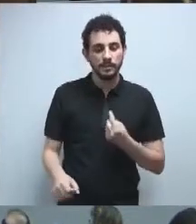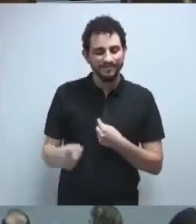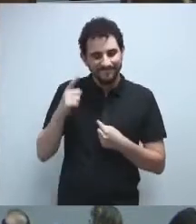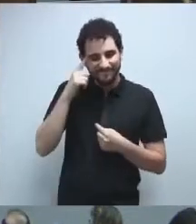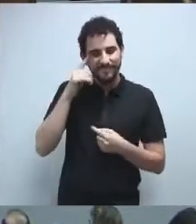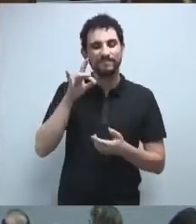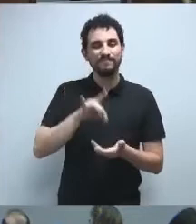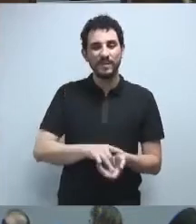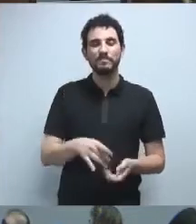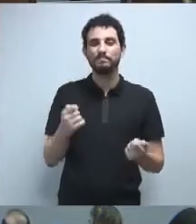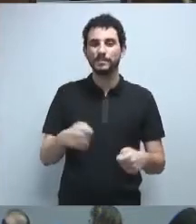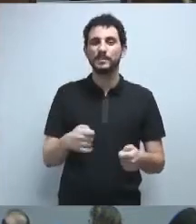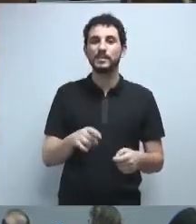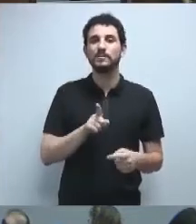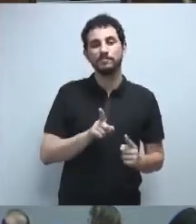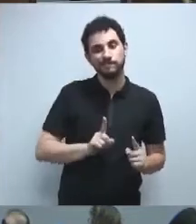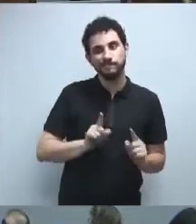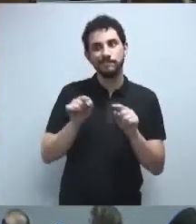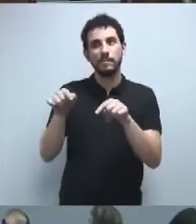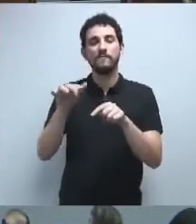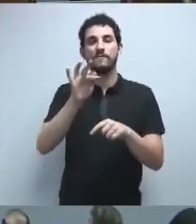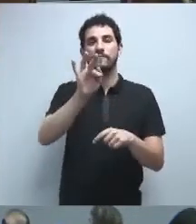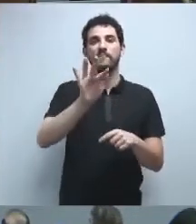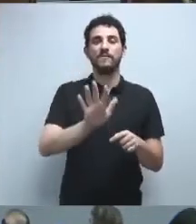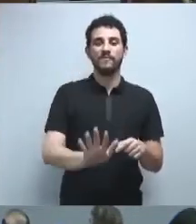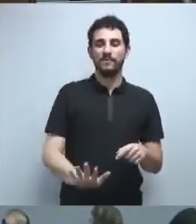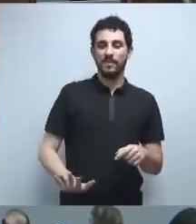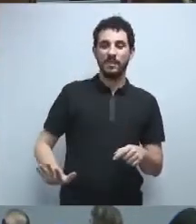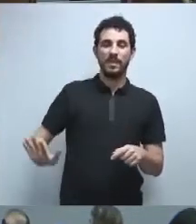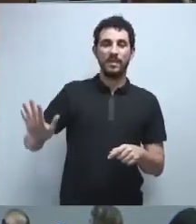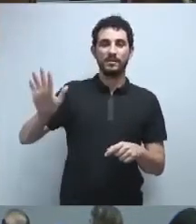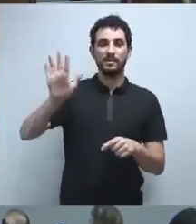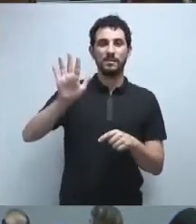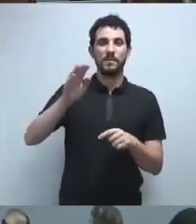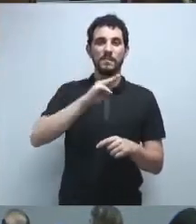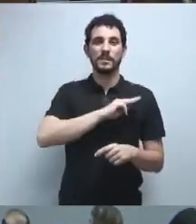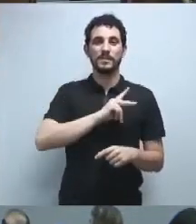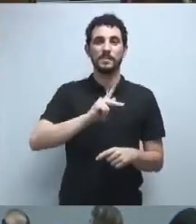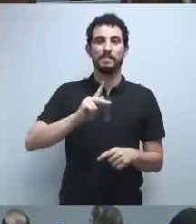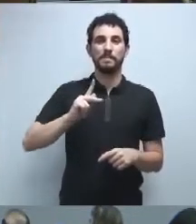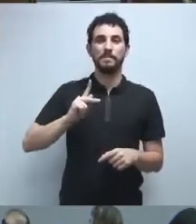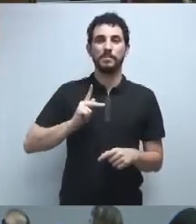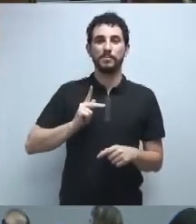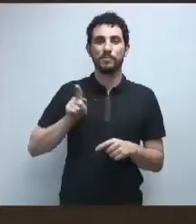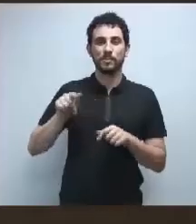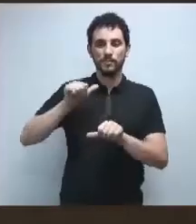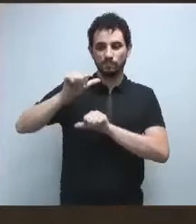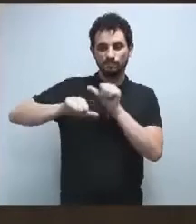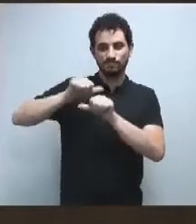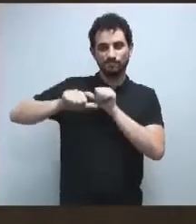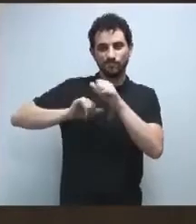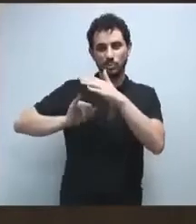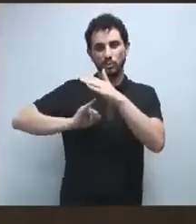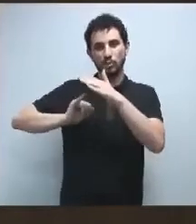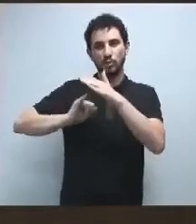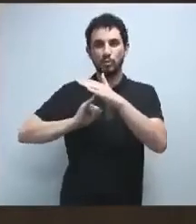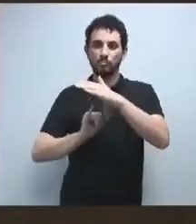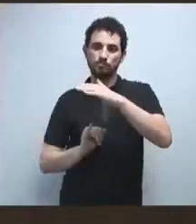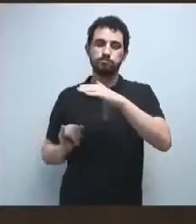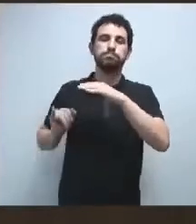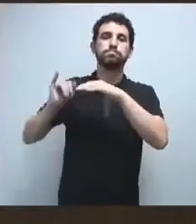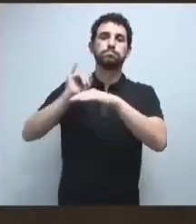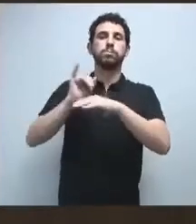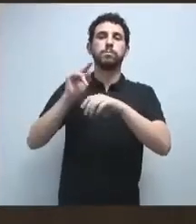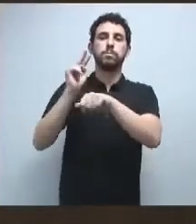partir para federalização do ministério público no sentido de se tornar uma instituição protegida